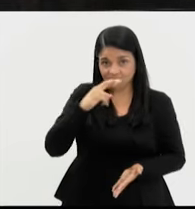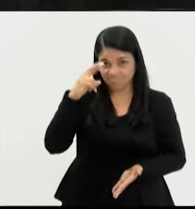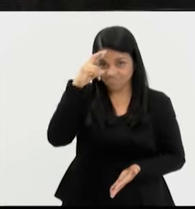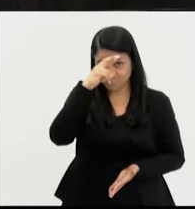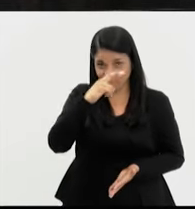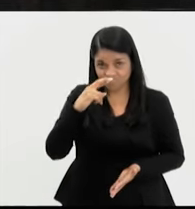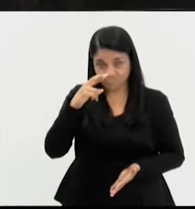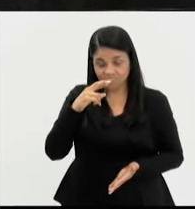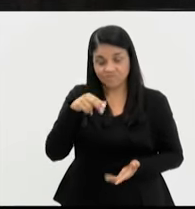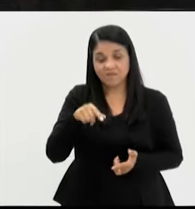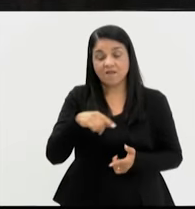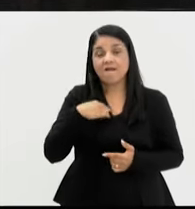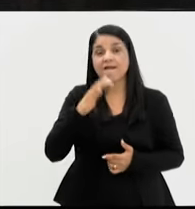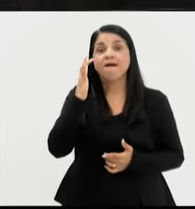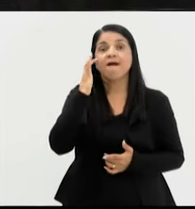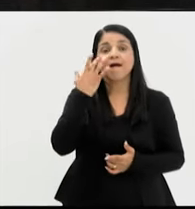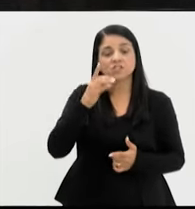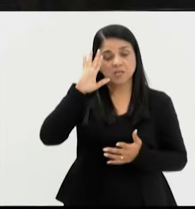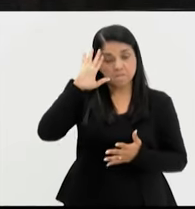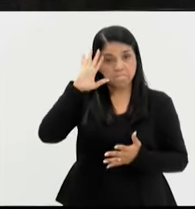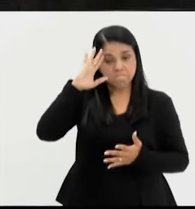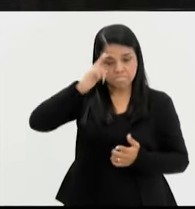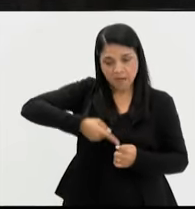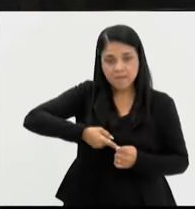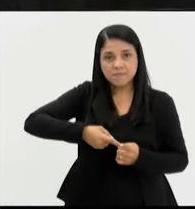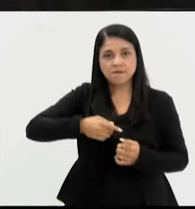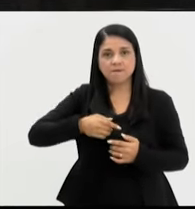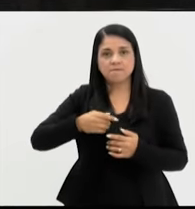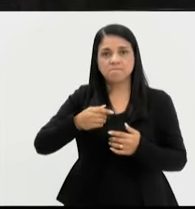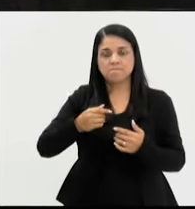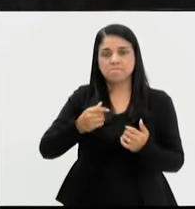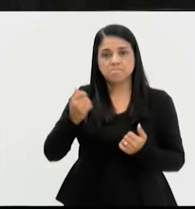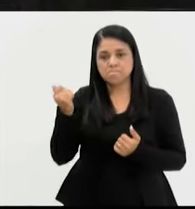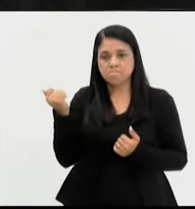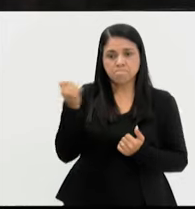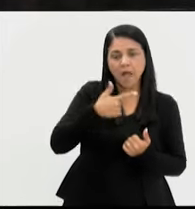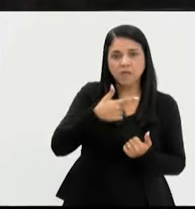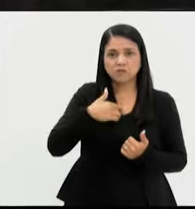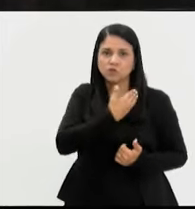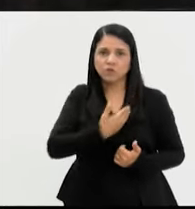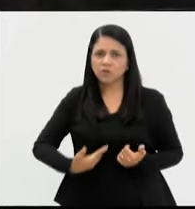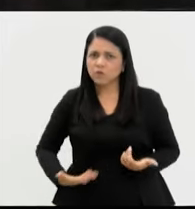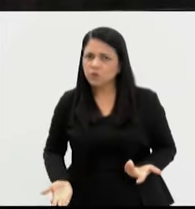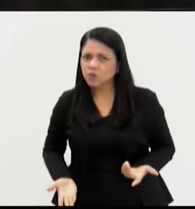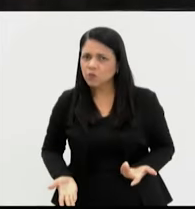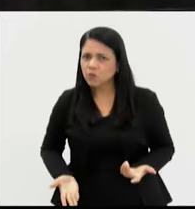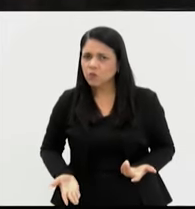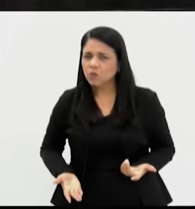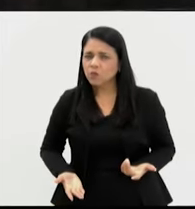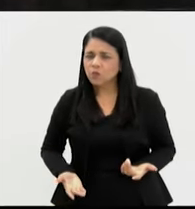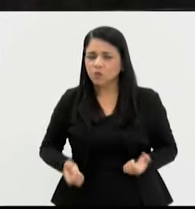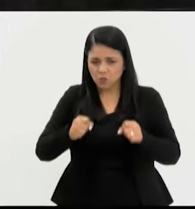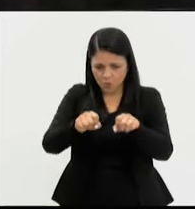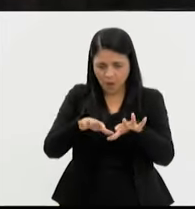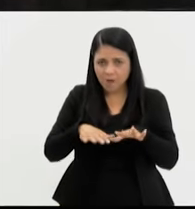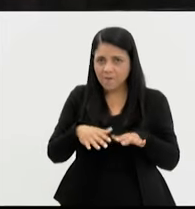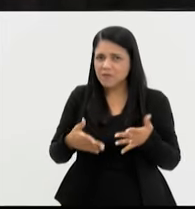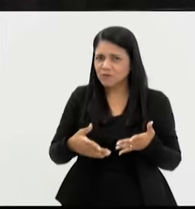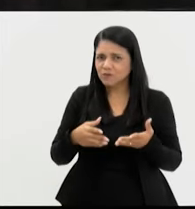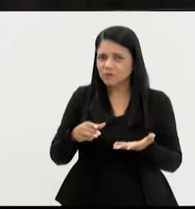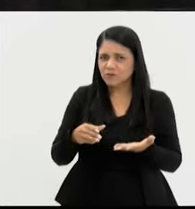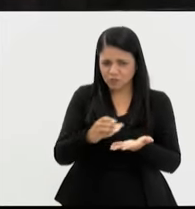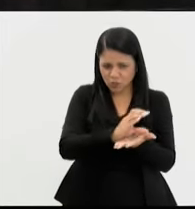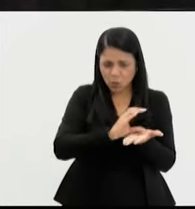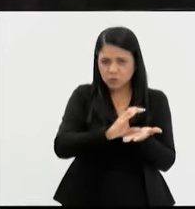que acha que manda mais que Governador que os parlamentos recomendou que o Rio de Janeiro